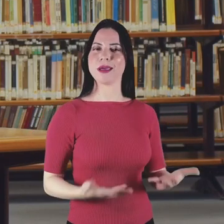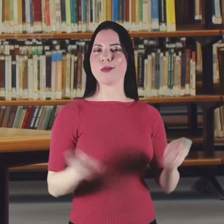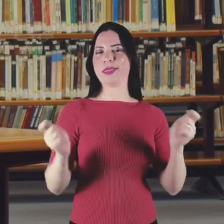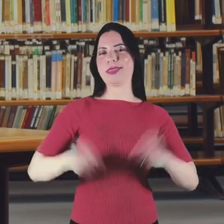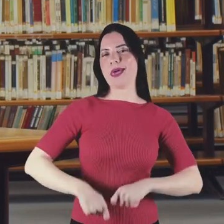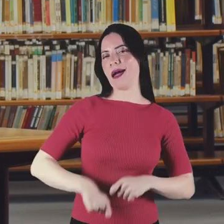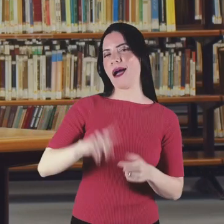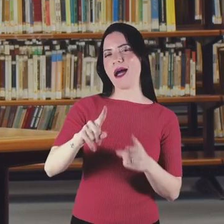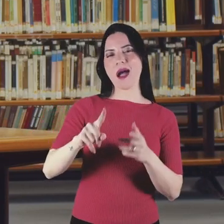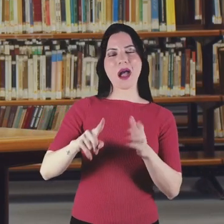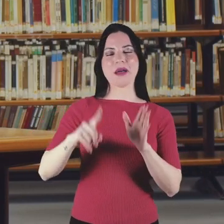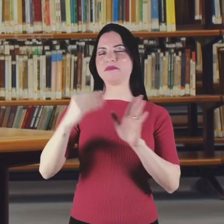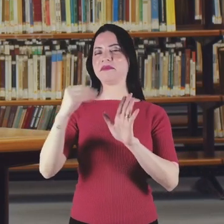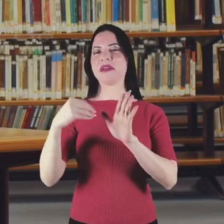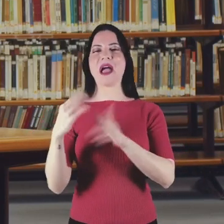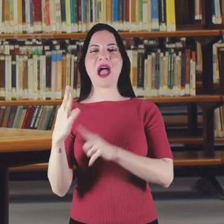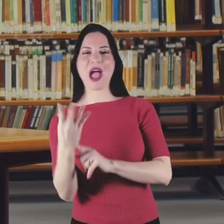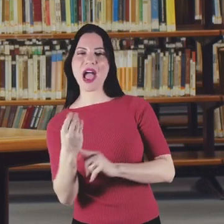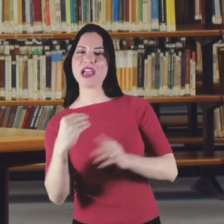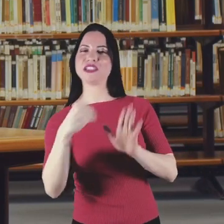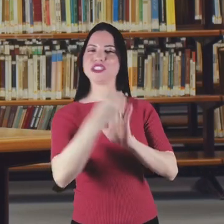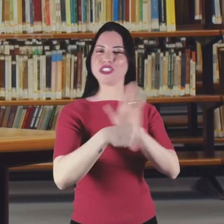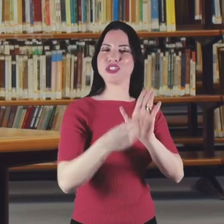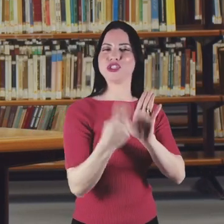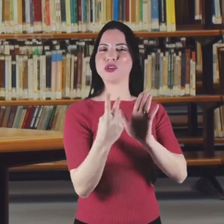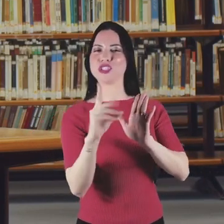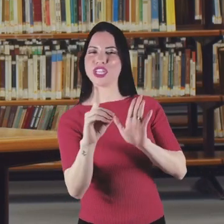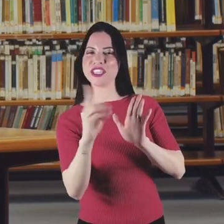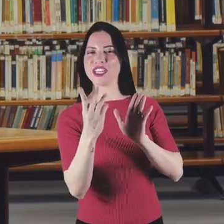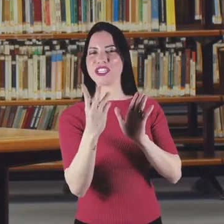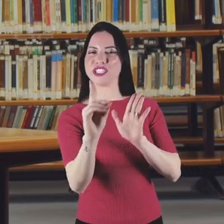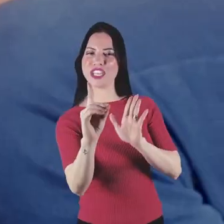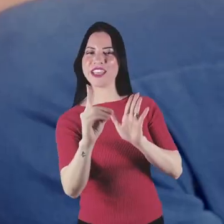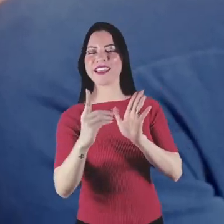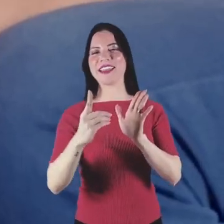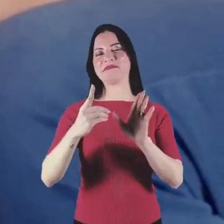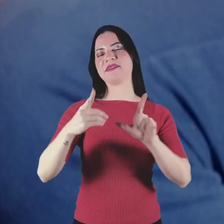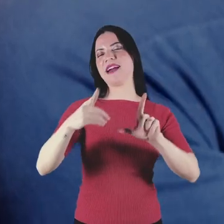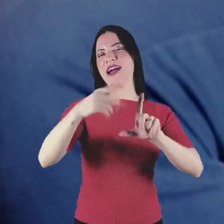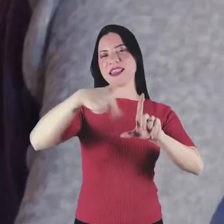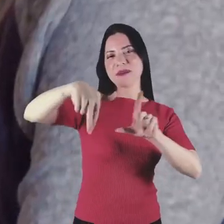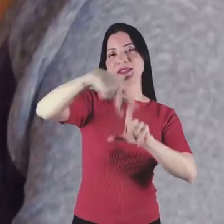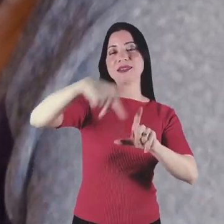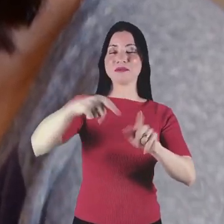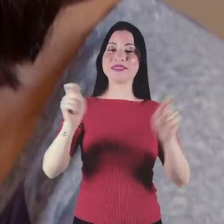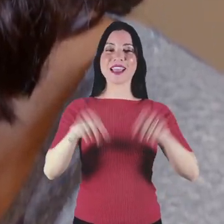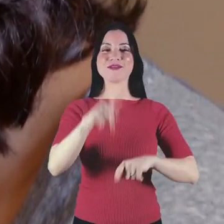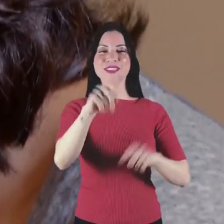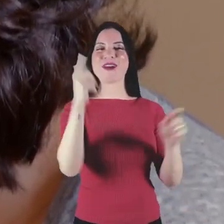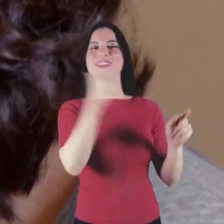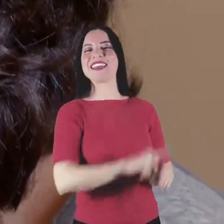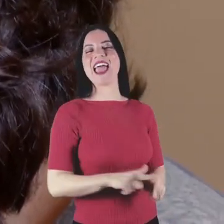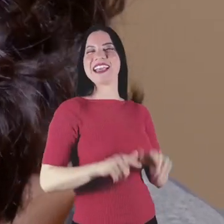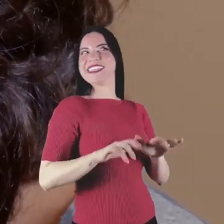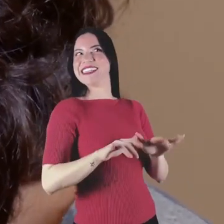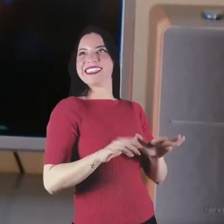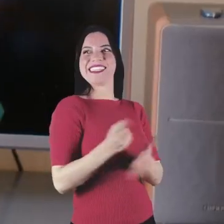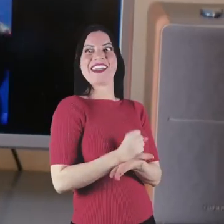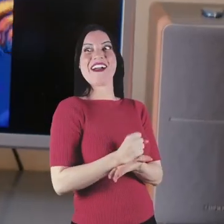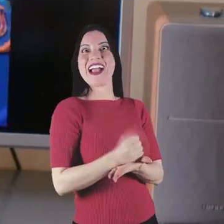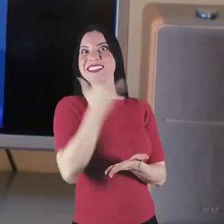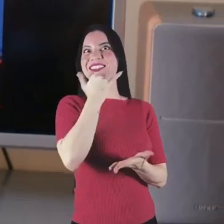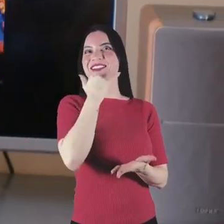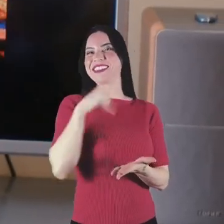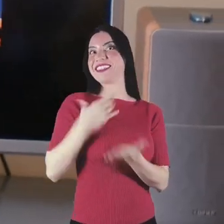com programação, você consegue trabalhar com arte 2D, arte 3D, animação. E além de você poder jogar com a desculpa de que